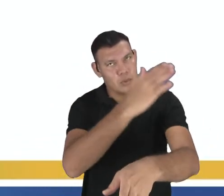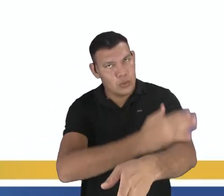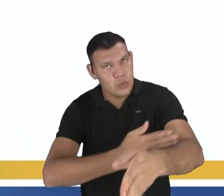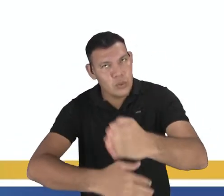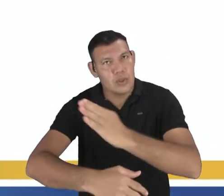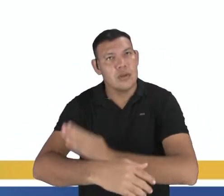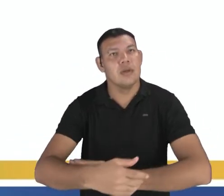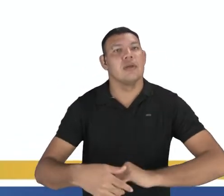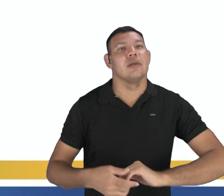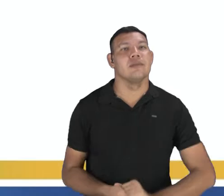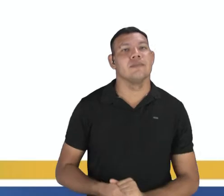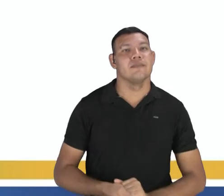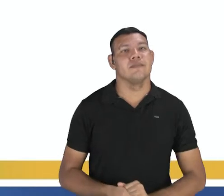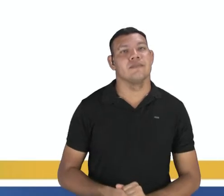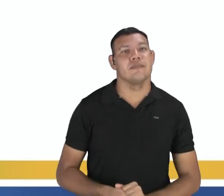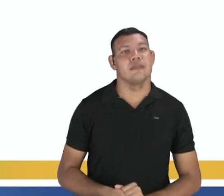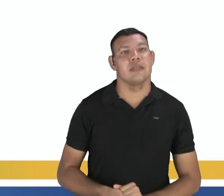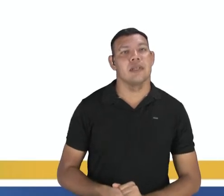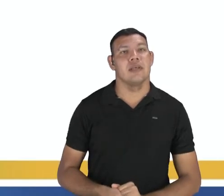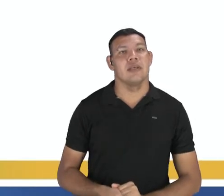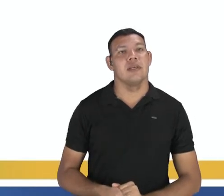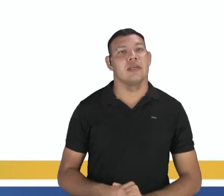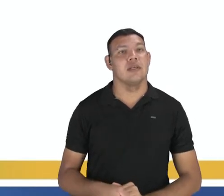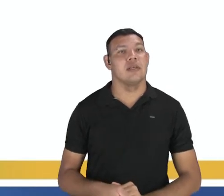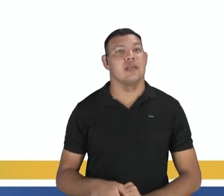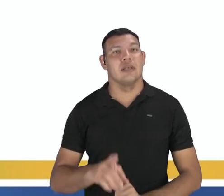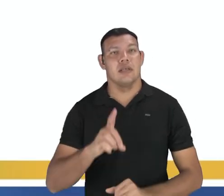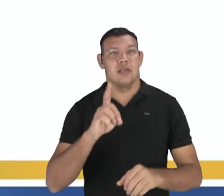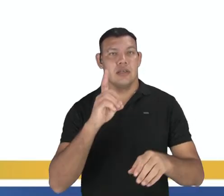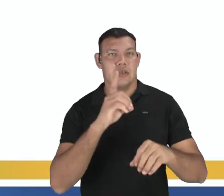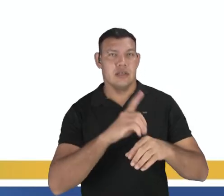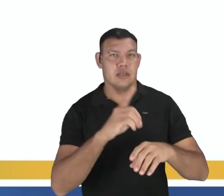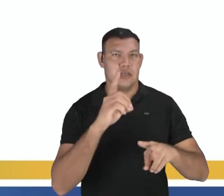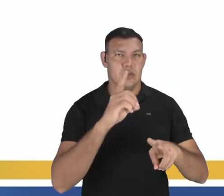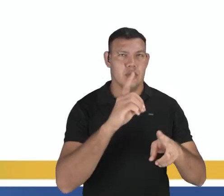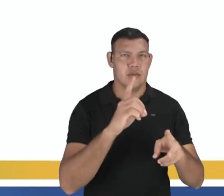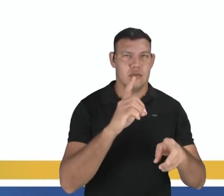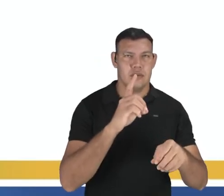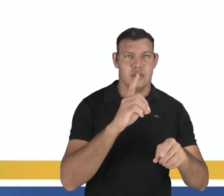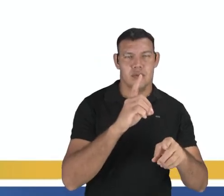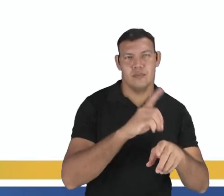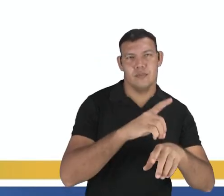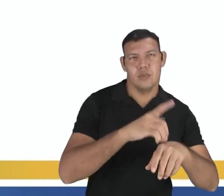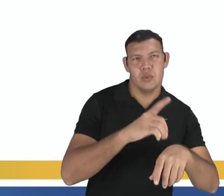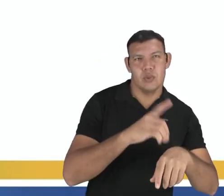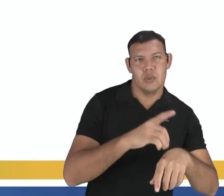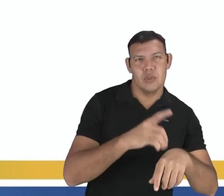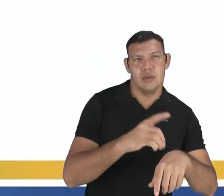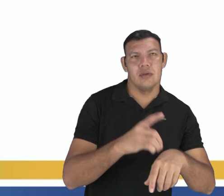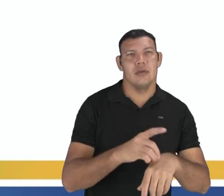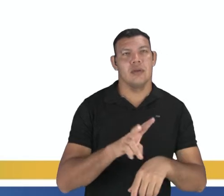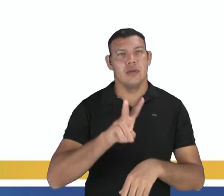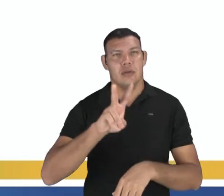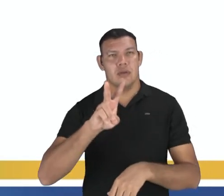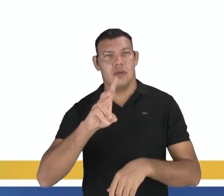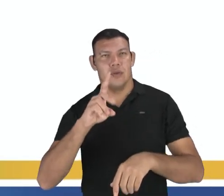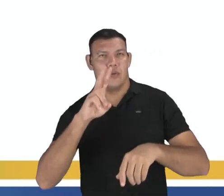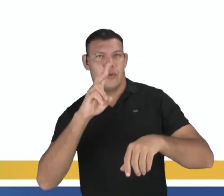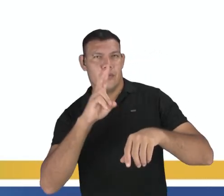diamante, vidraça, arisca, áspera, asa, risca, uá, e brilha e